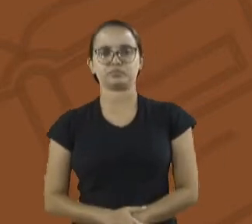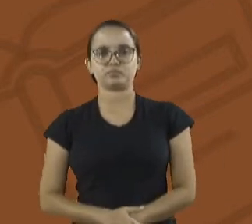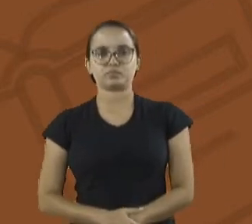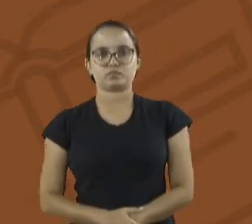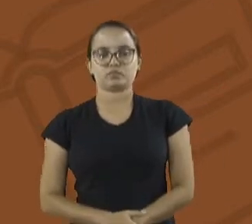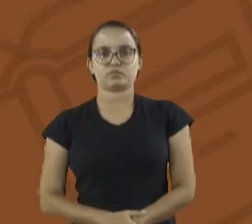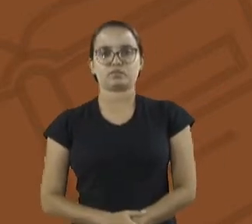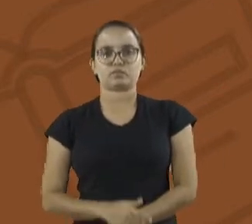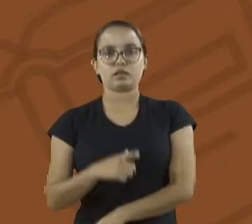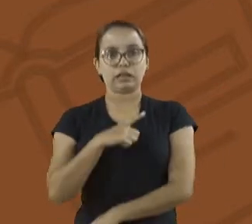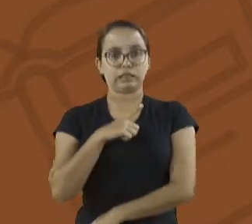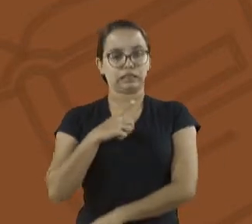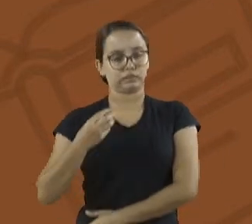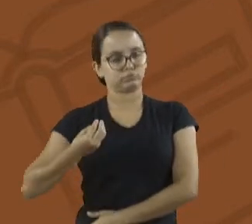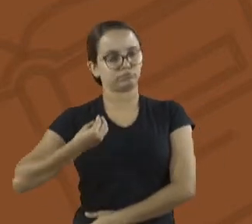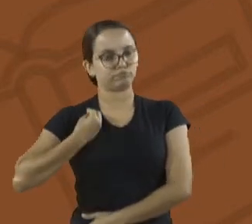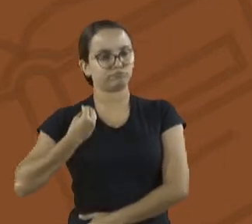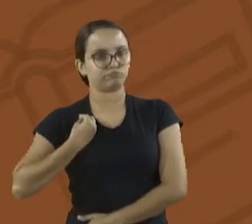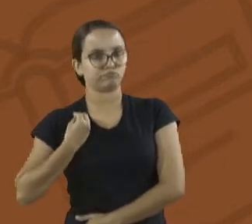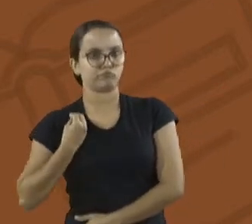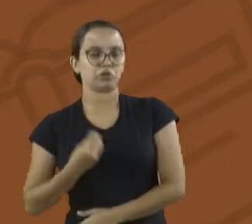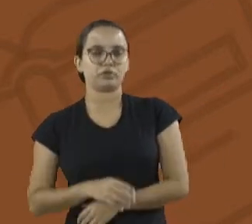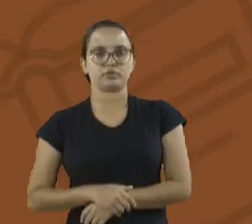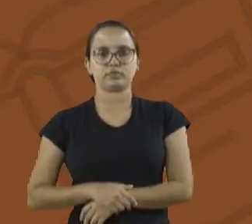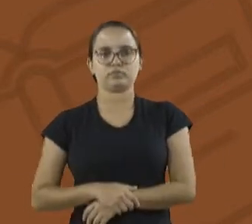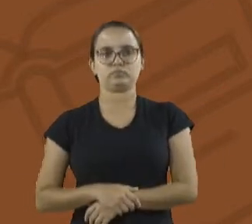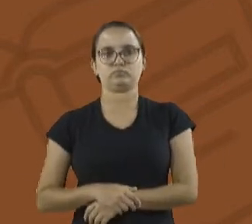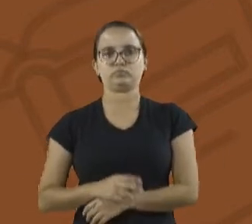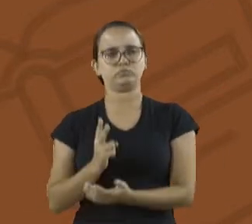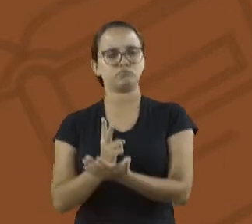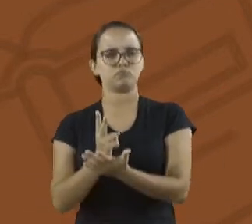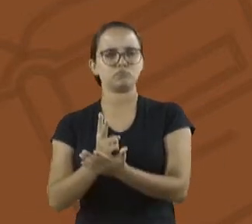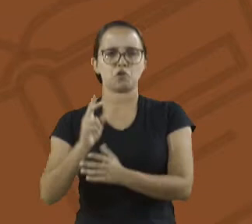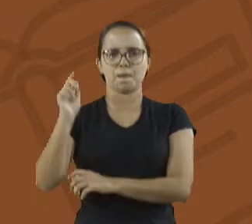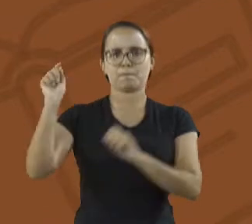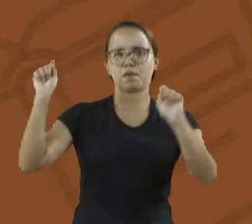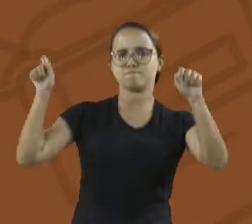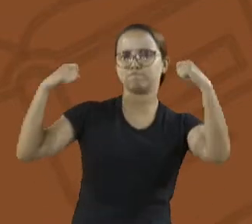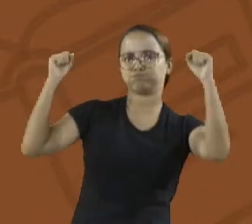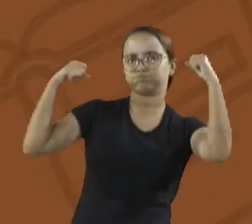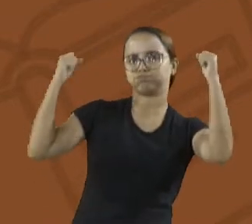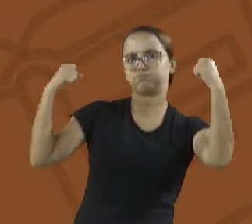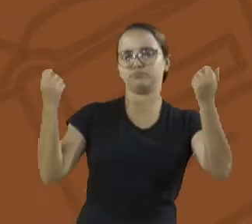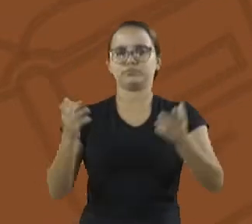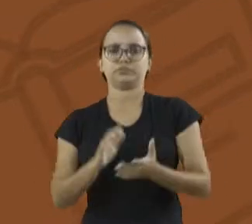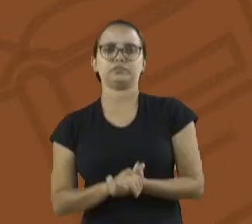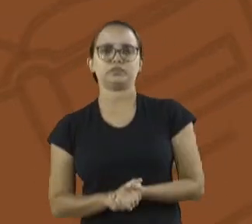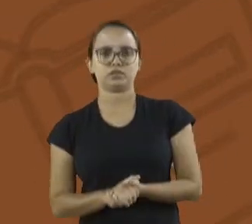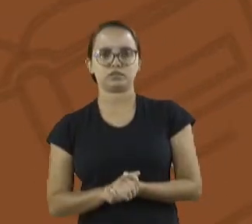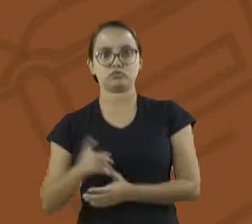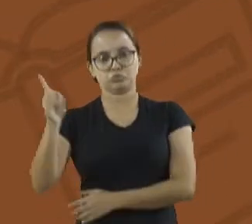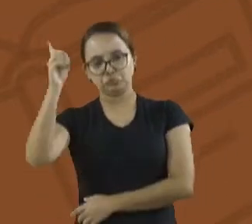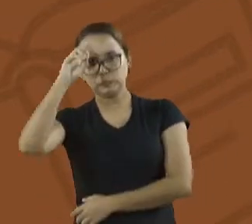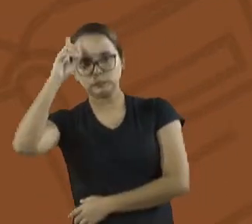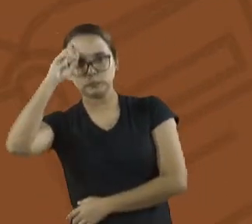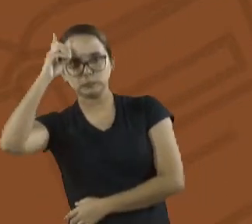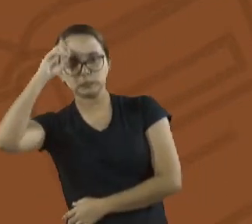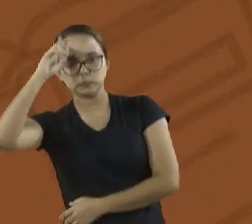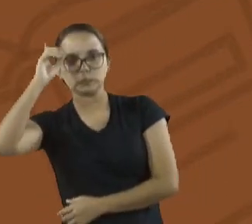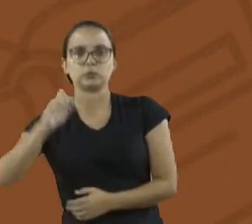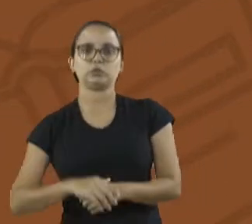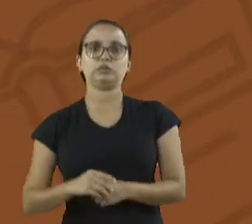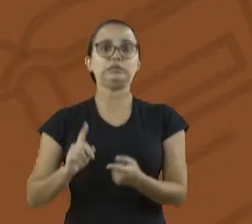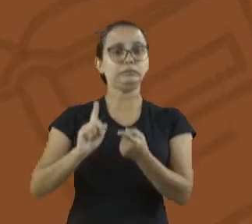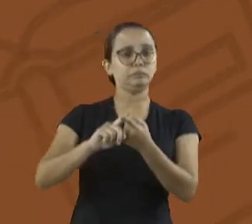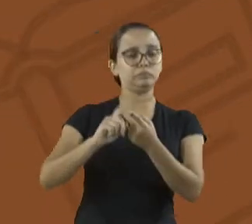vida, seja manter práticas cotidianas de atividade, que vai trazer benefícios, como também uma